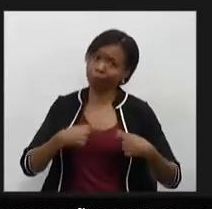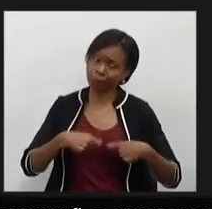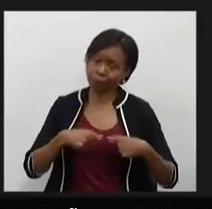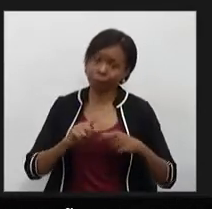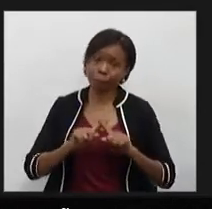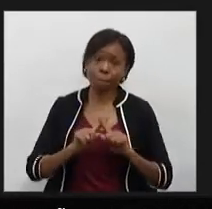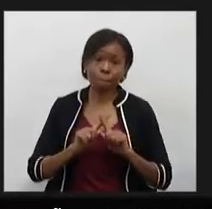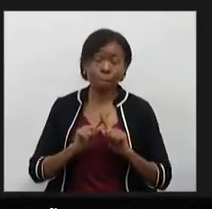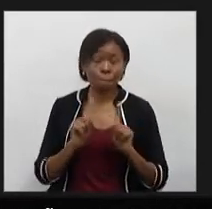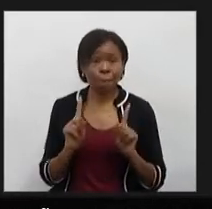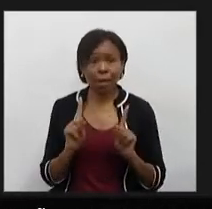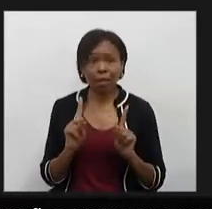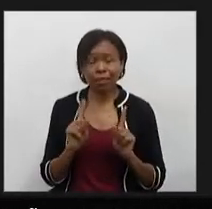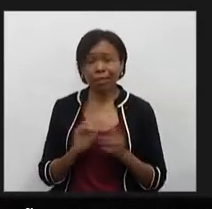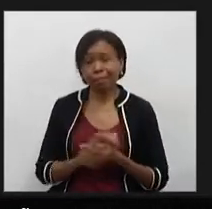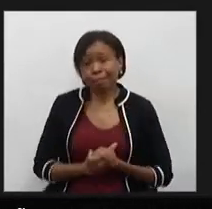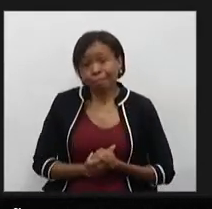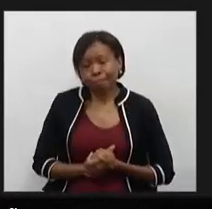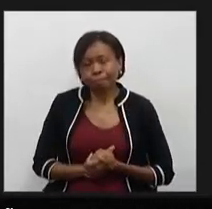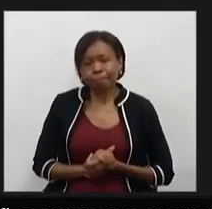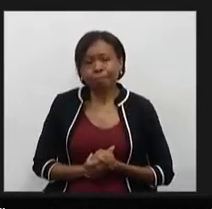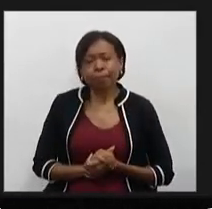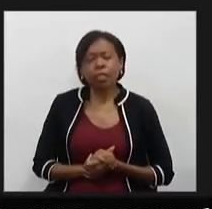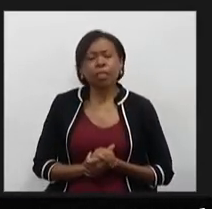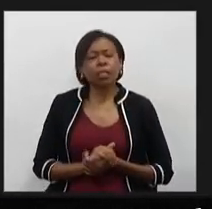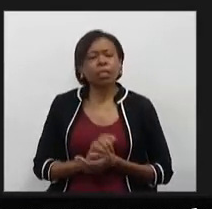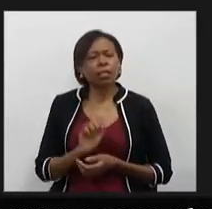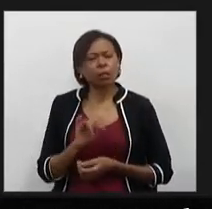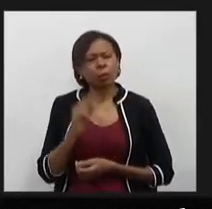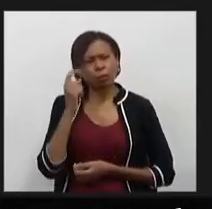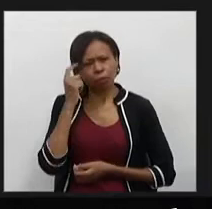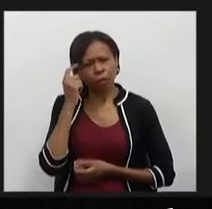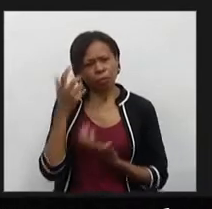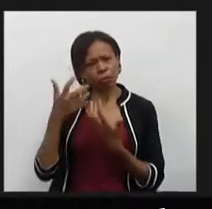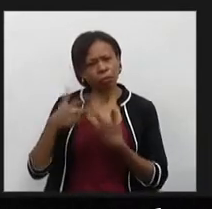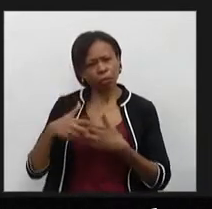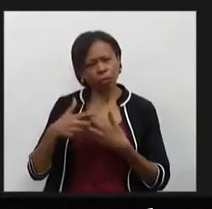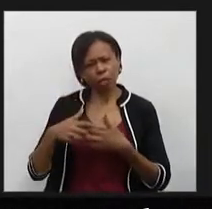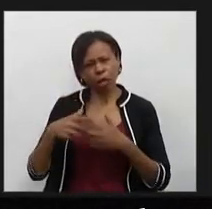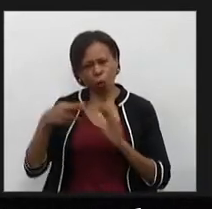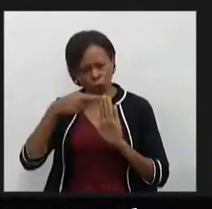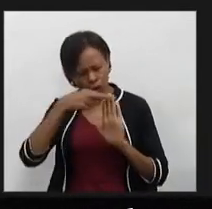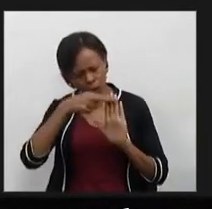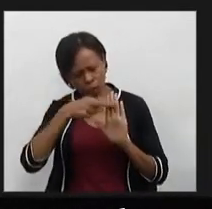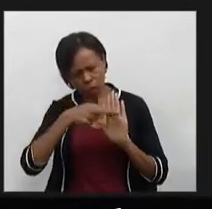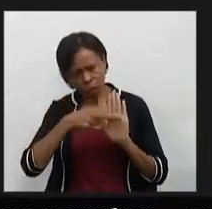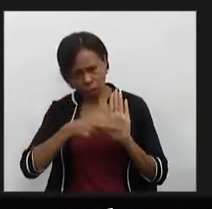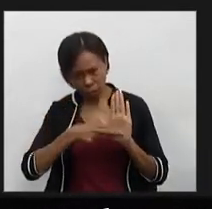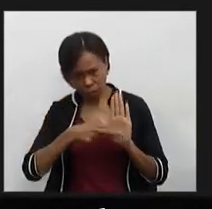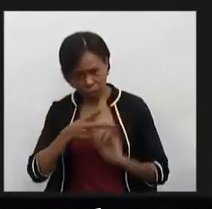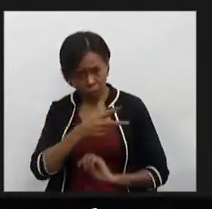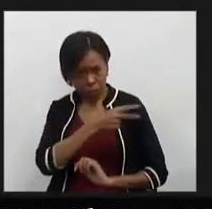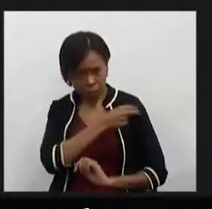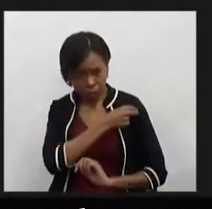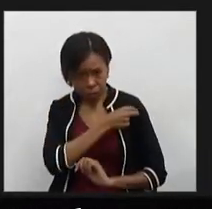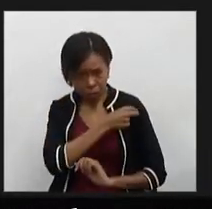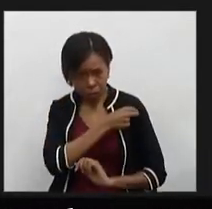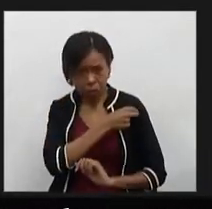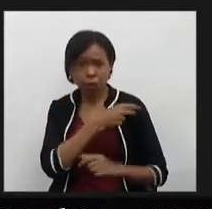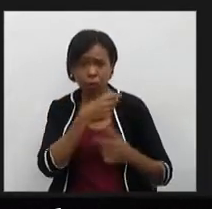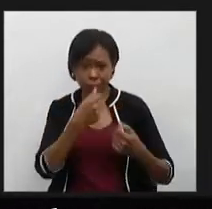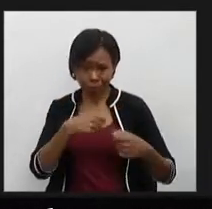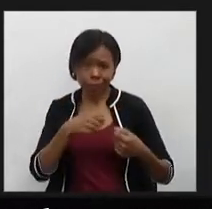pensar friamente, o único critério de priorização de vacinação deveria ser taxa de